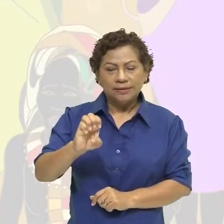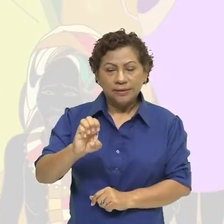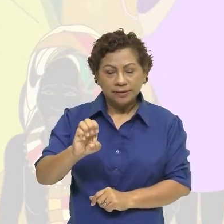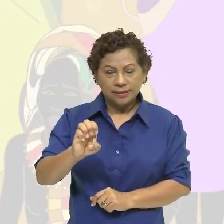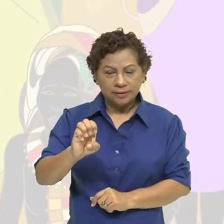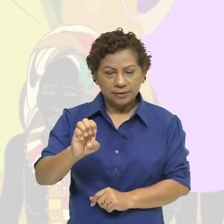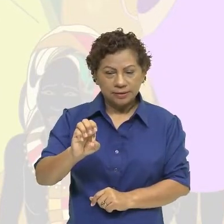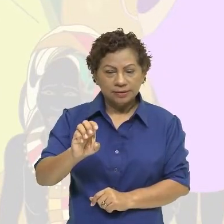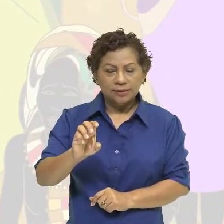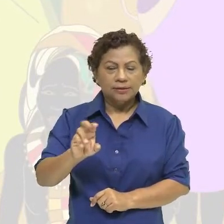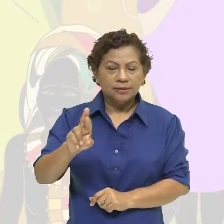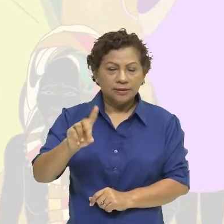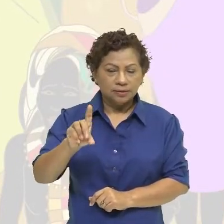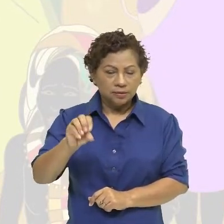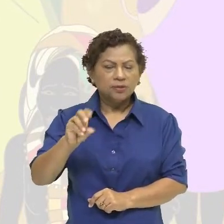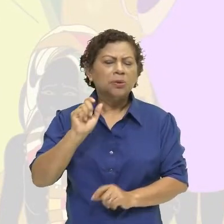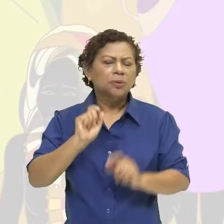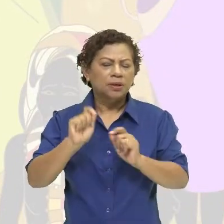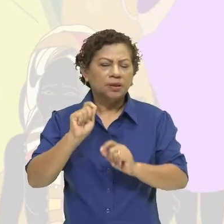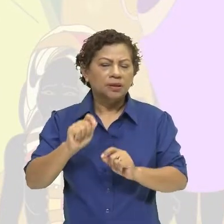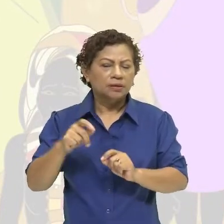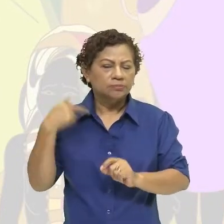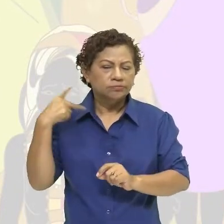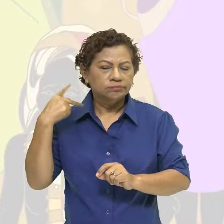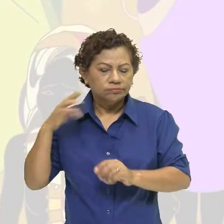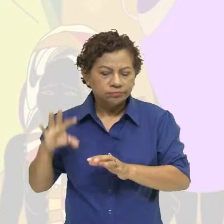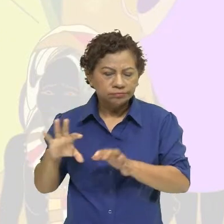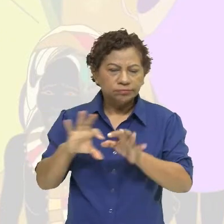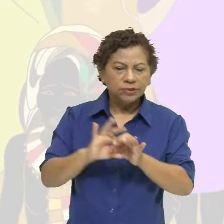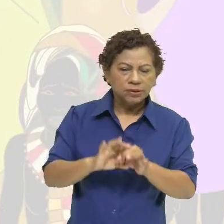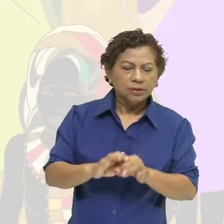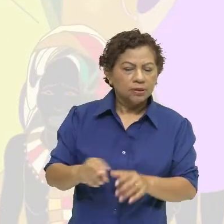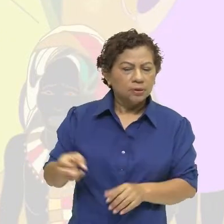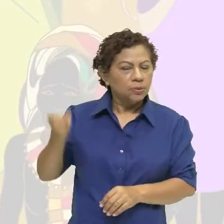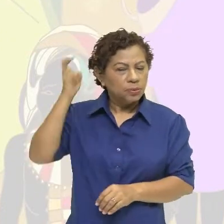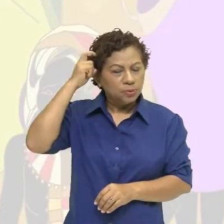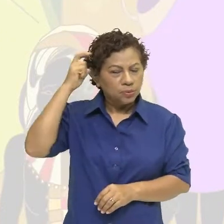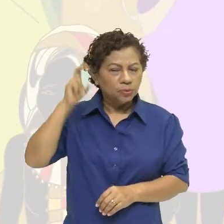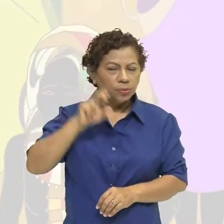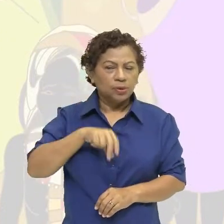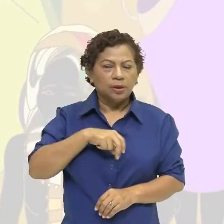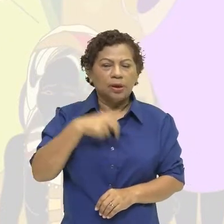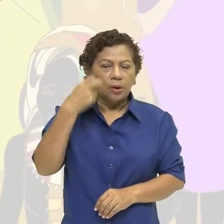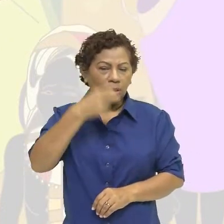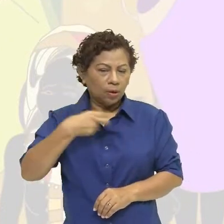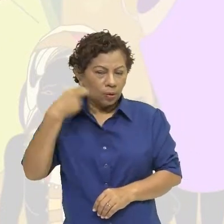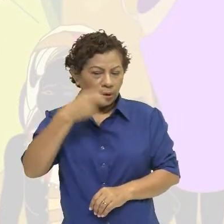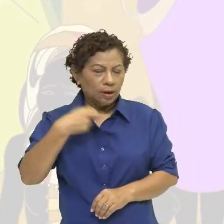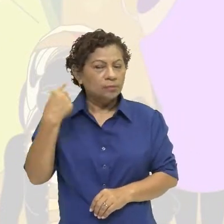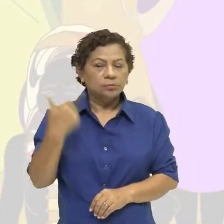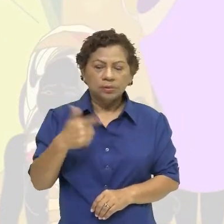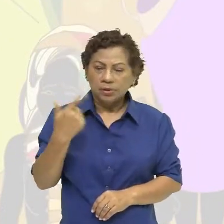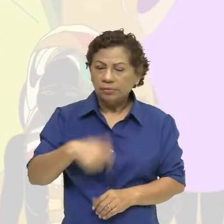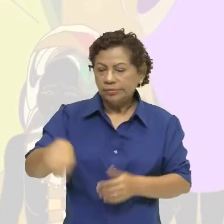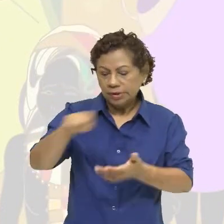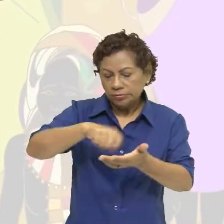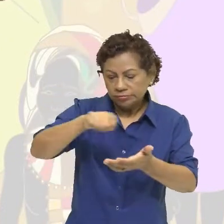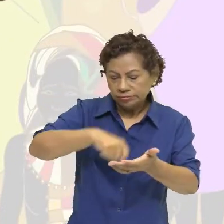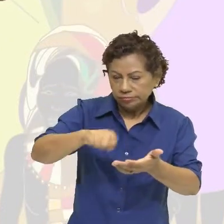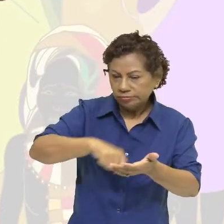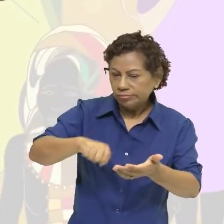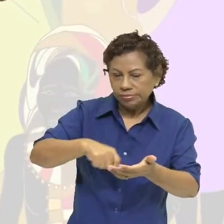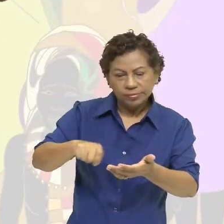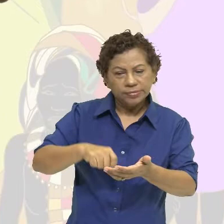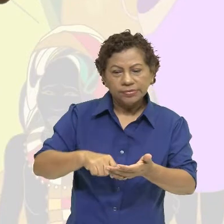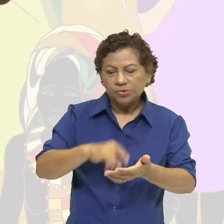Além disso, são culturas orais, né? Eles não têm escrita, né? Não tem um livro sagrado.